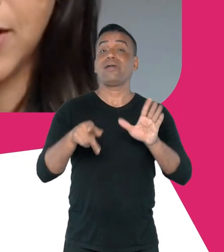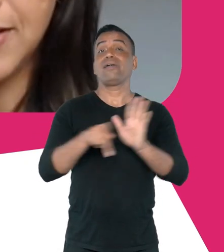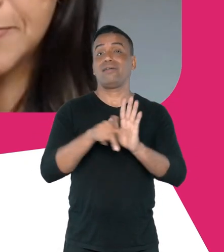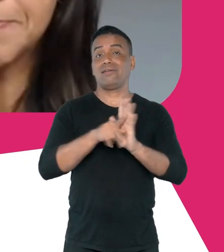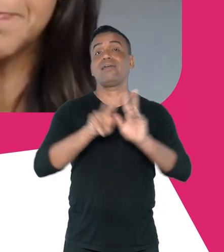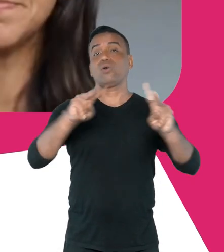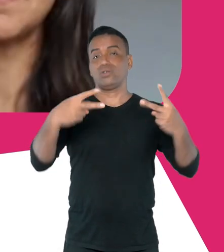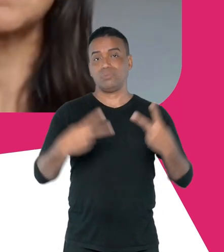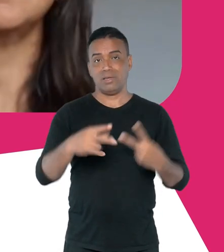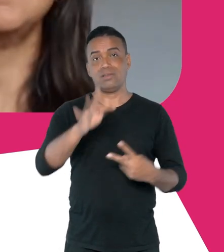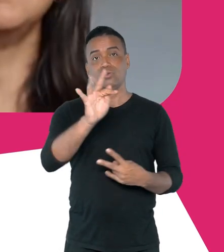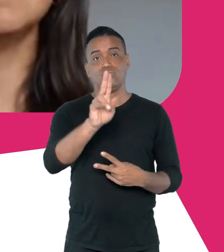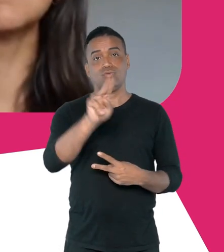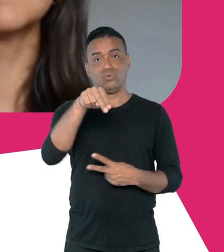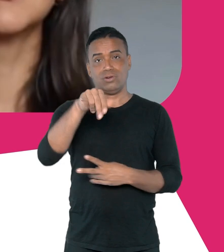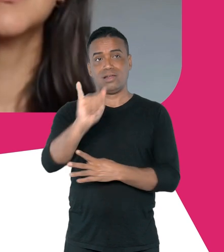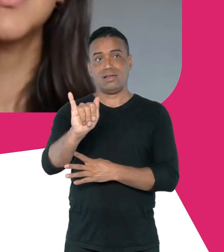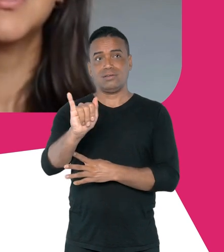também da FUNAI.